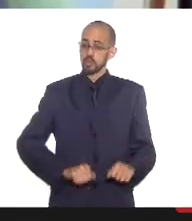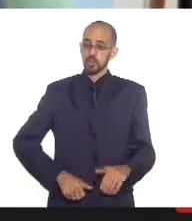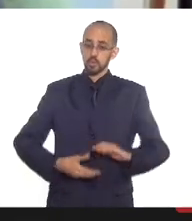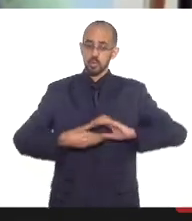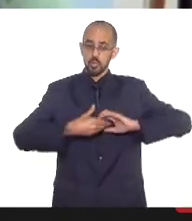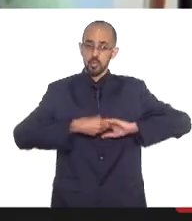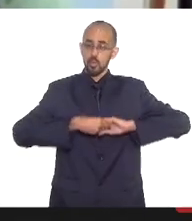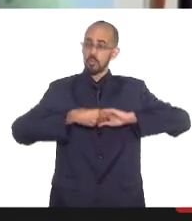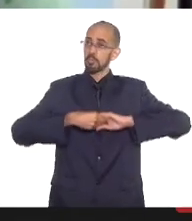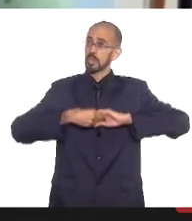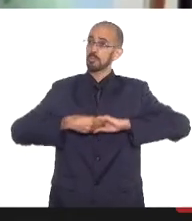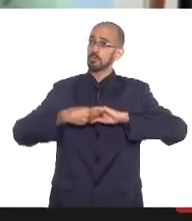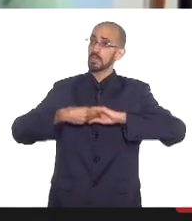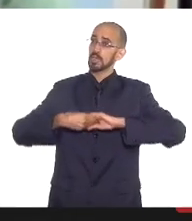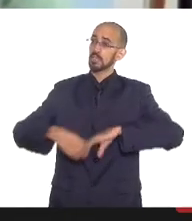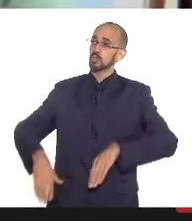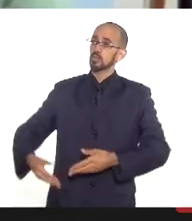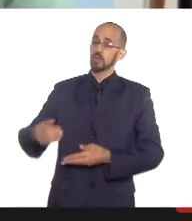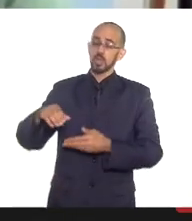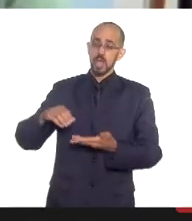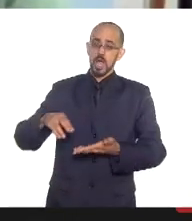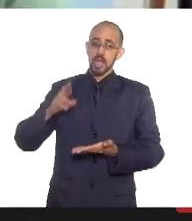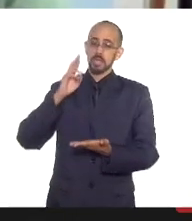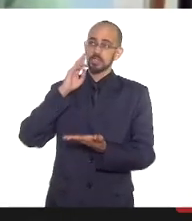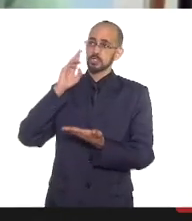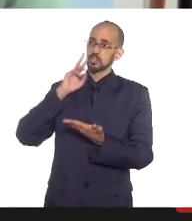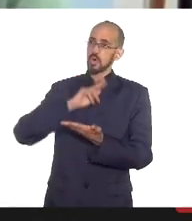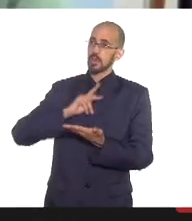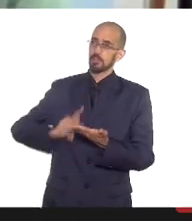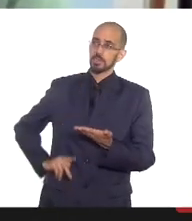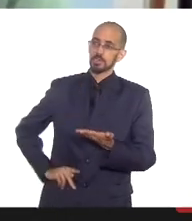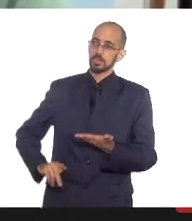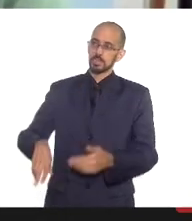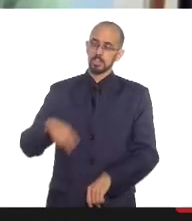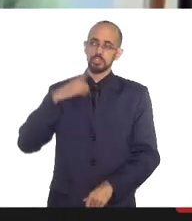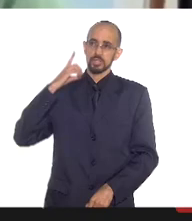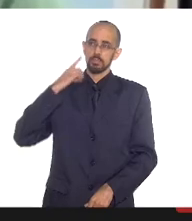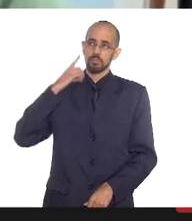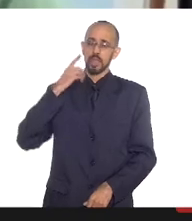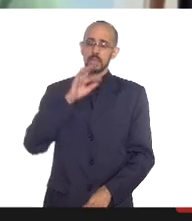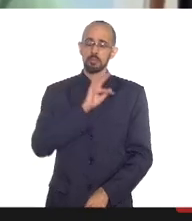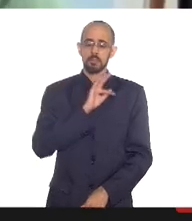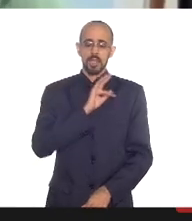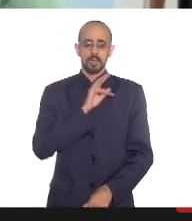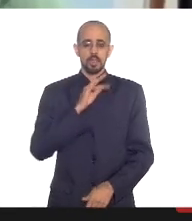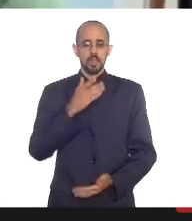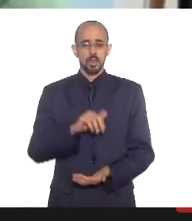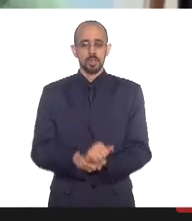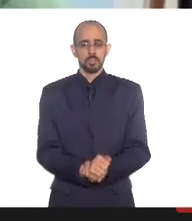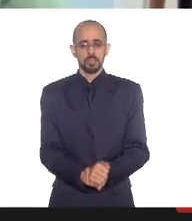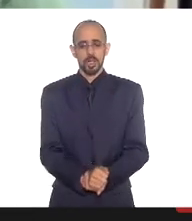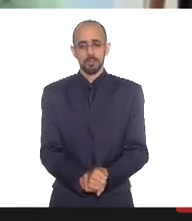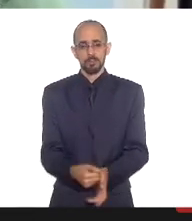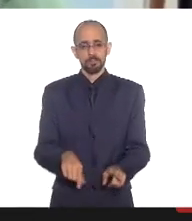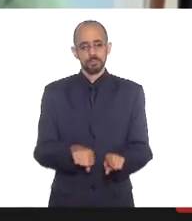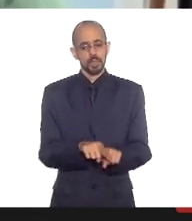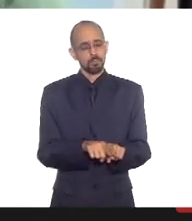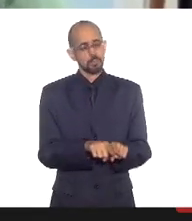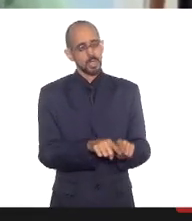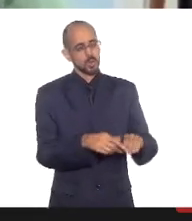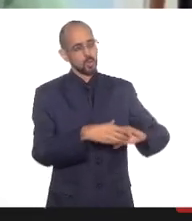da excelentíssima é deputada Martha Rocha na e